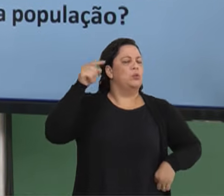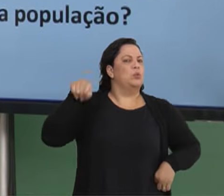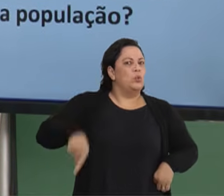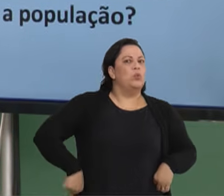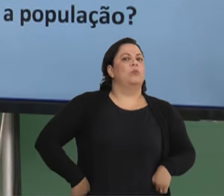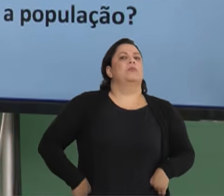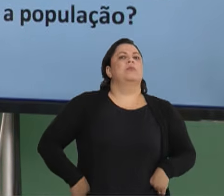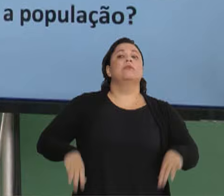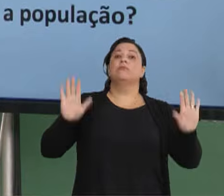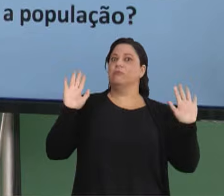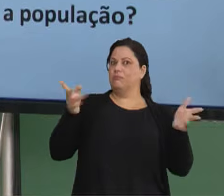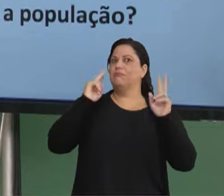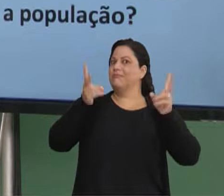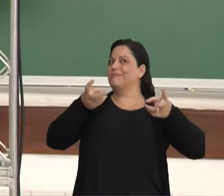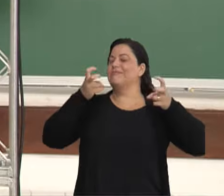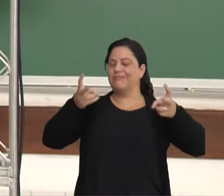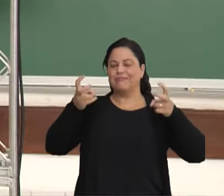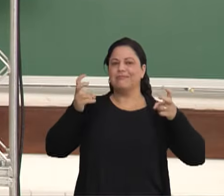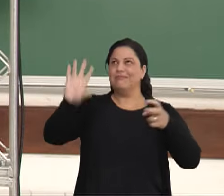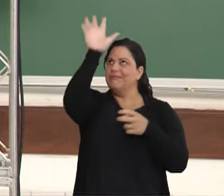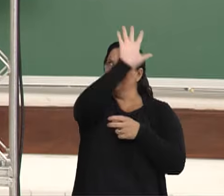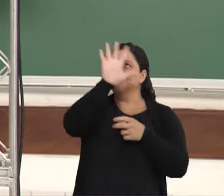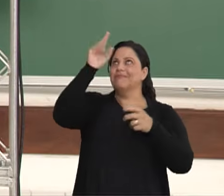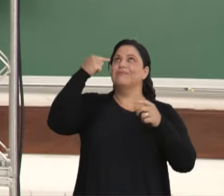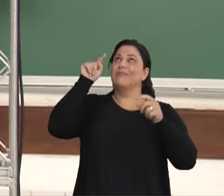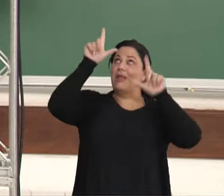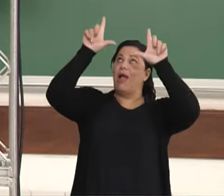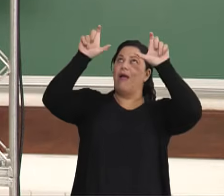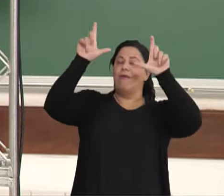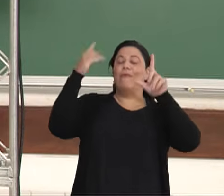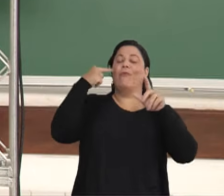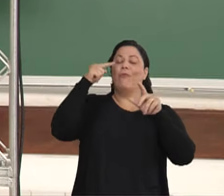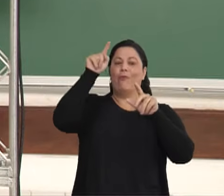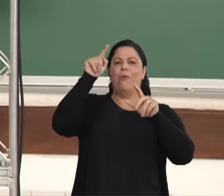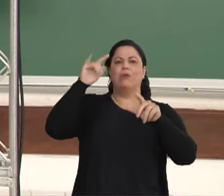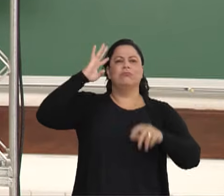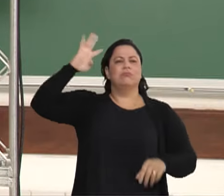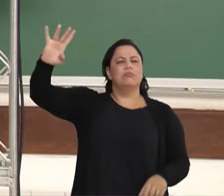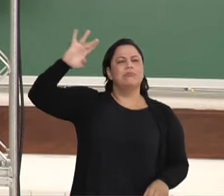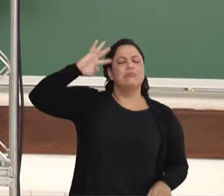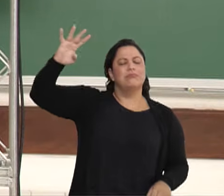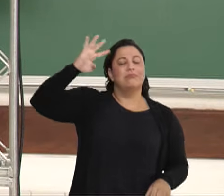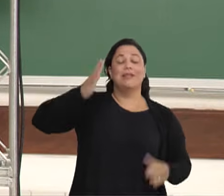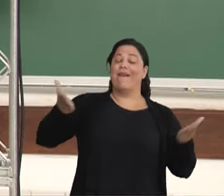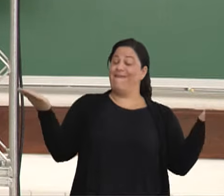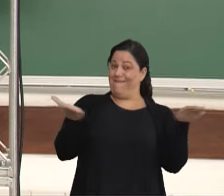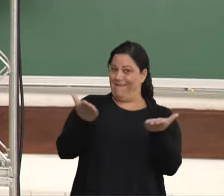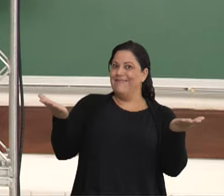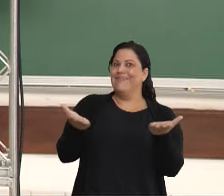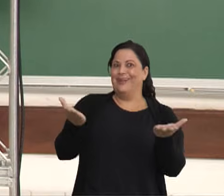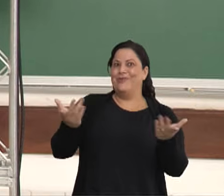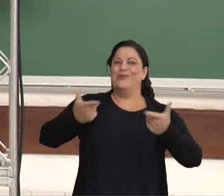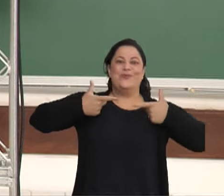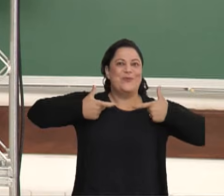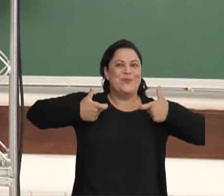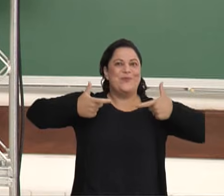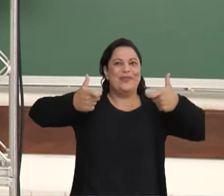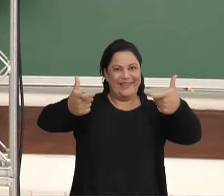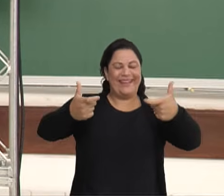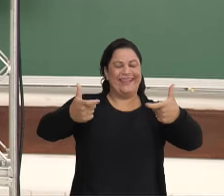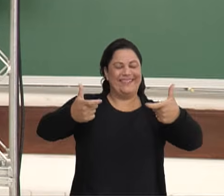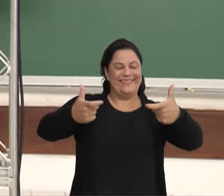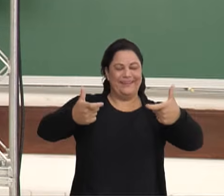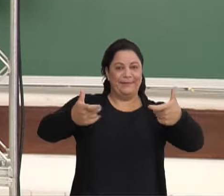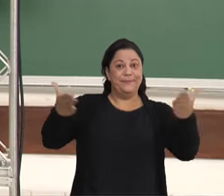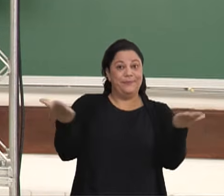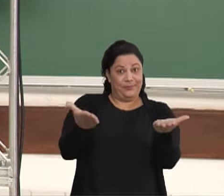que por essa imagem e por essa reflexão, a gente vai falar um pouco hoje também sobre guerras. E, já que